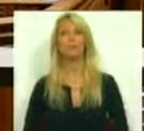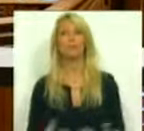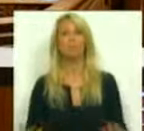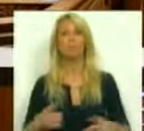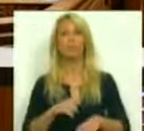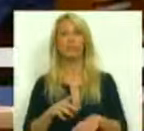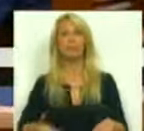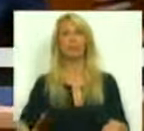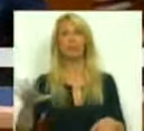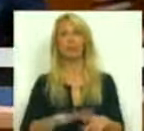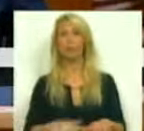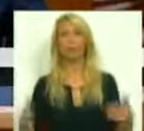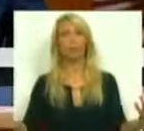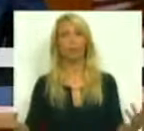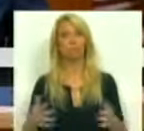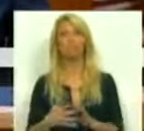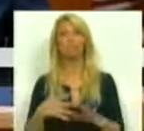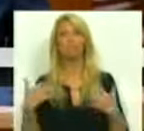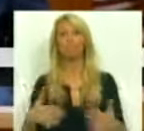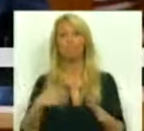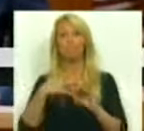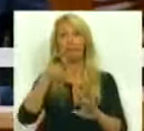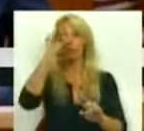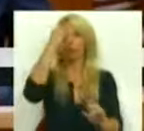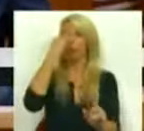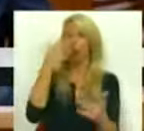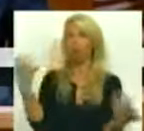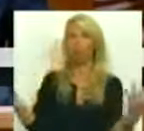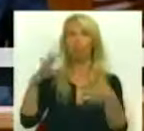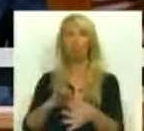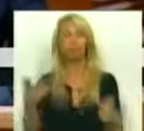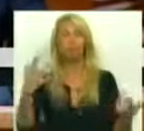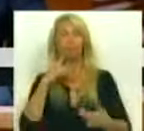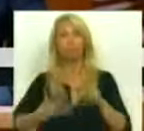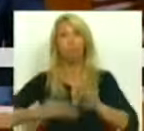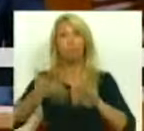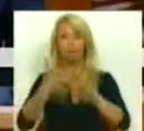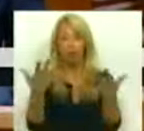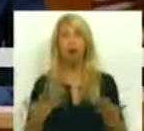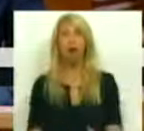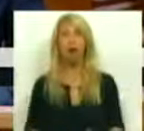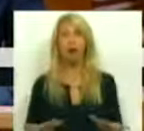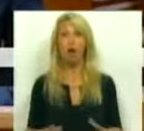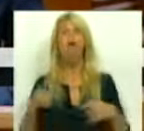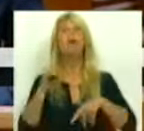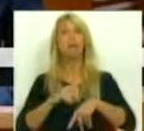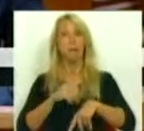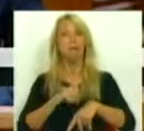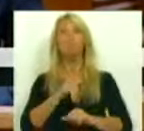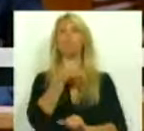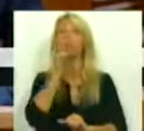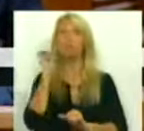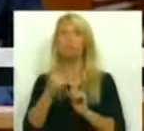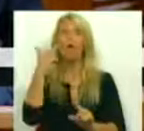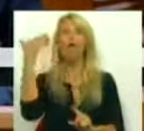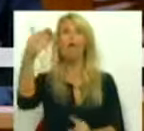Vivemos tempos decisivos, tempos históricos, tempos de emergência no presente e tempos determinantes para o futuro do